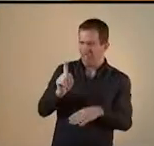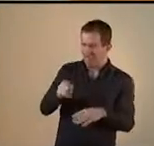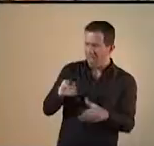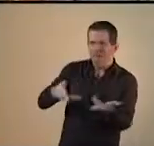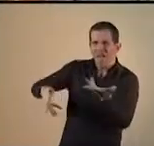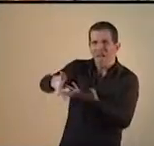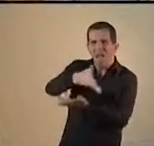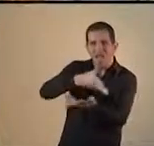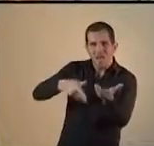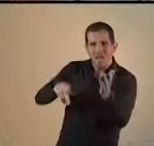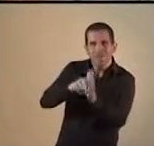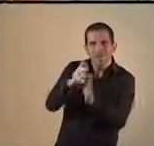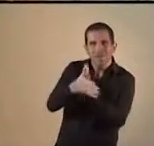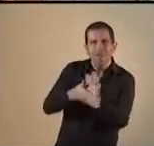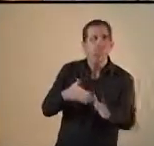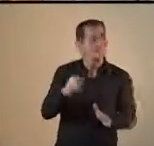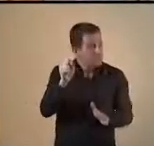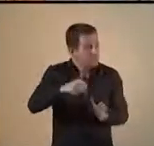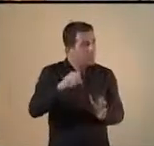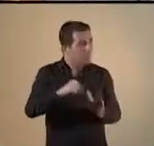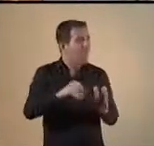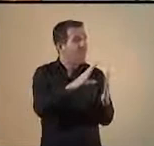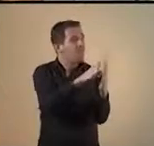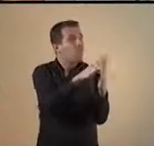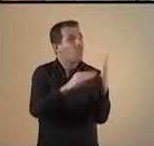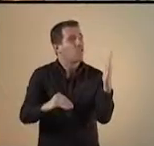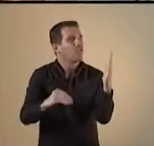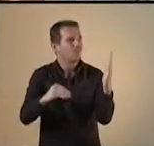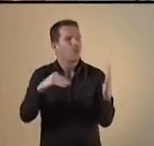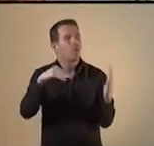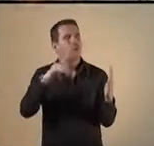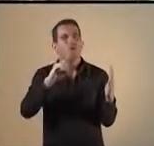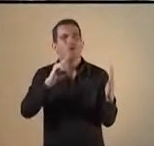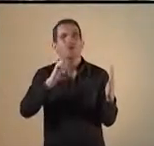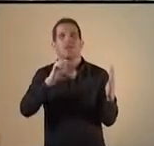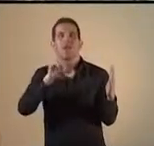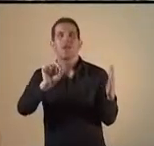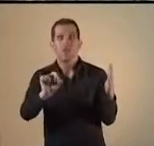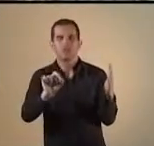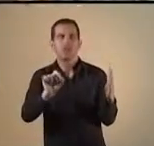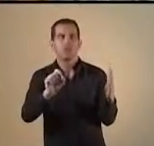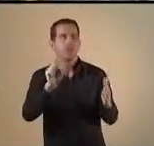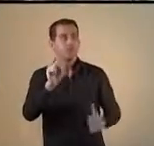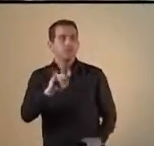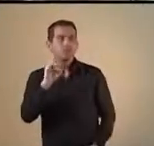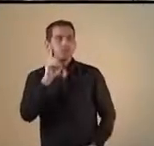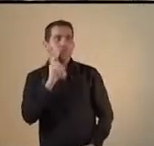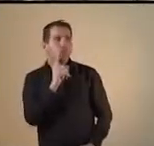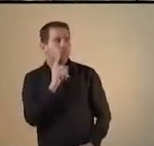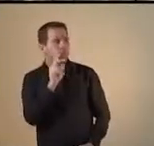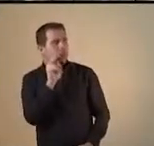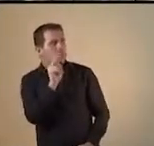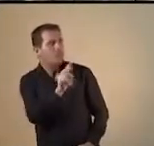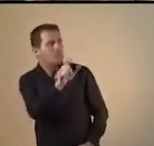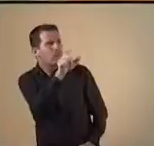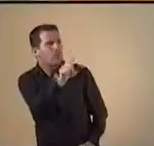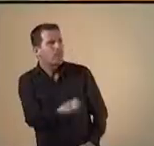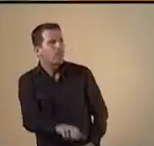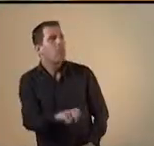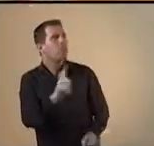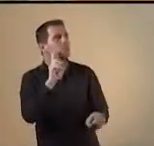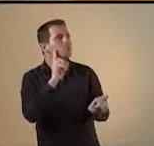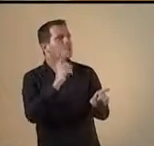Um ensina o outro? Exatamente, é o modelo, né? Então, um surdo, quando vê um outro